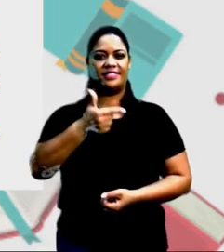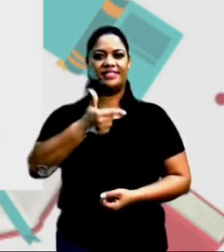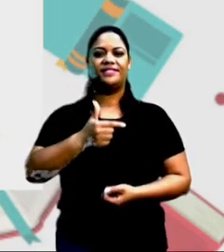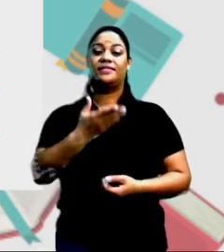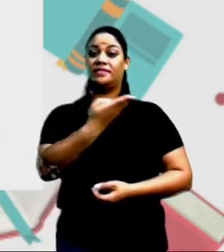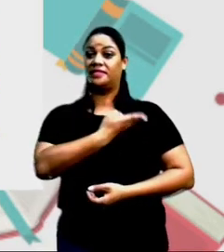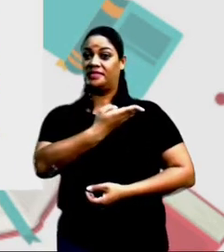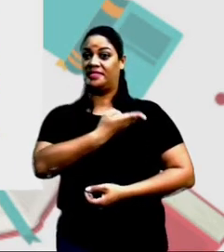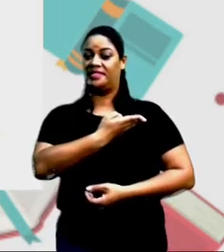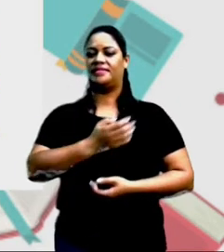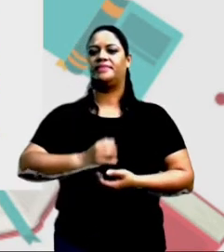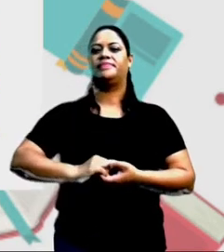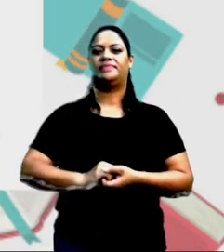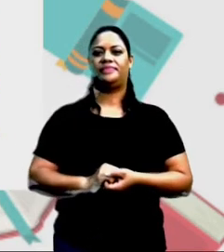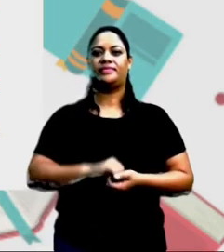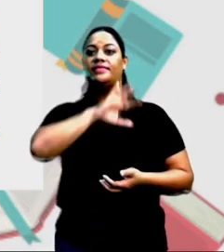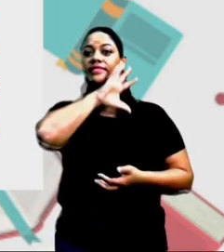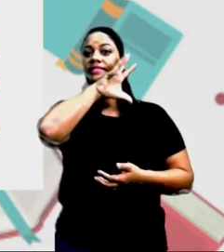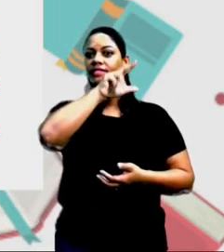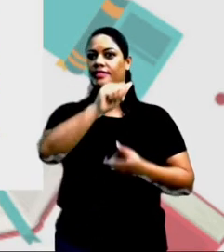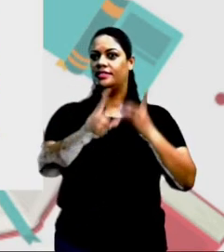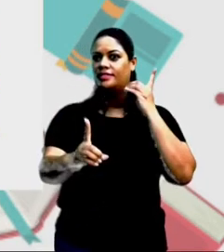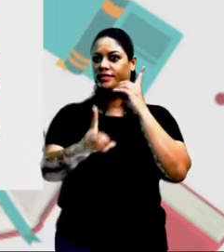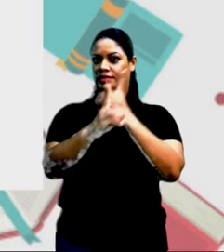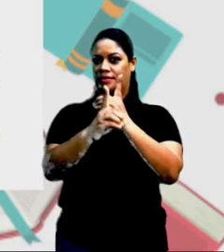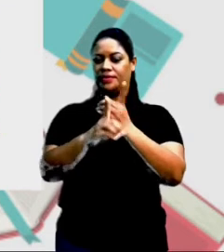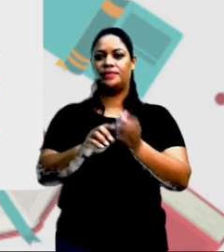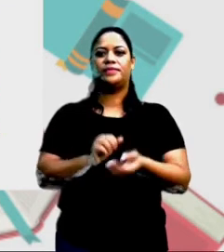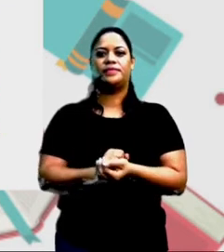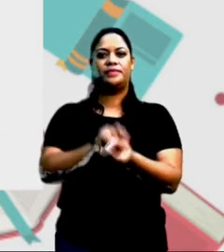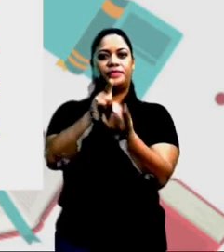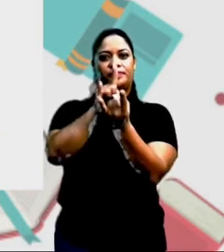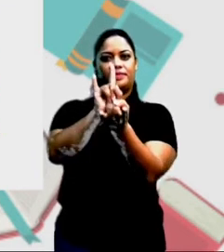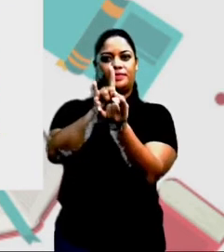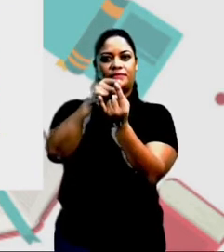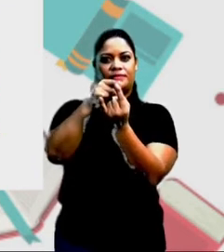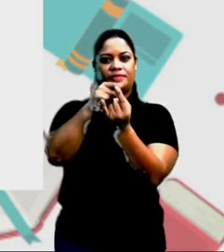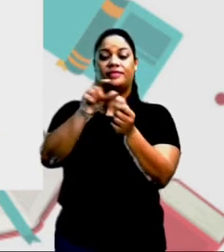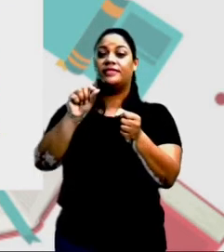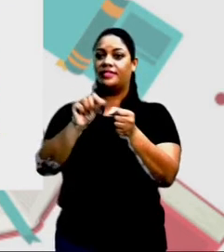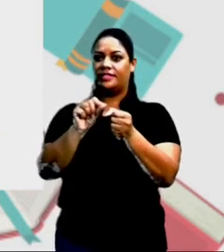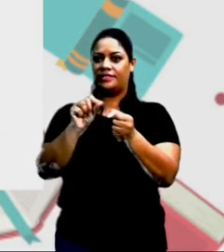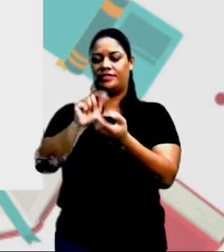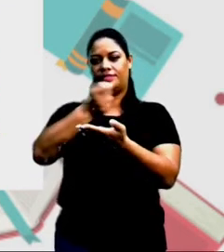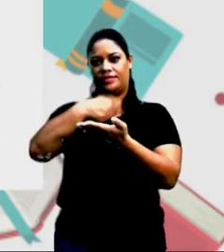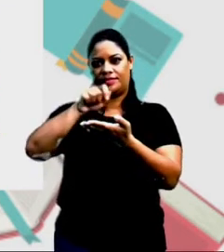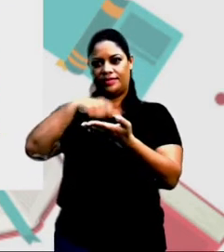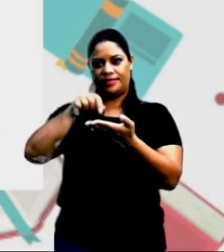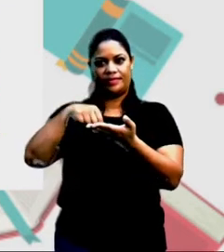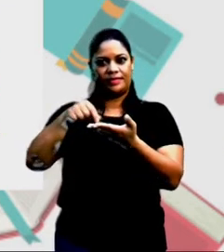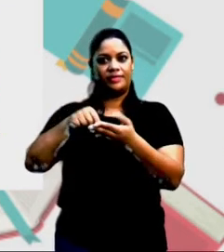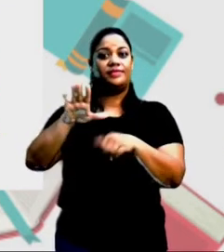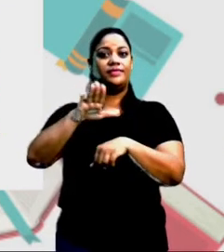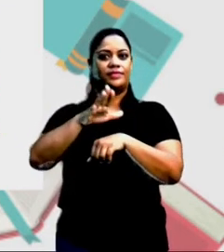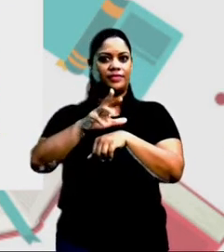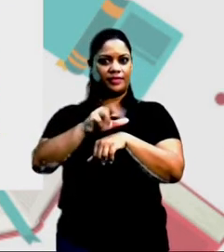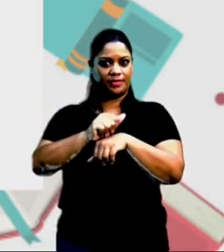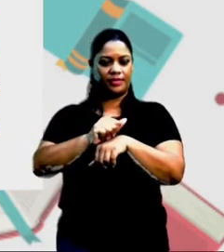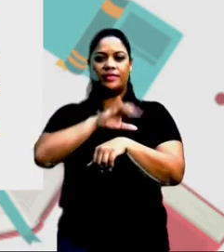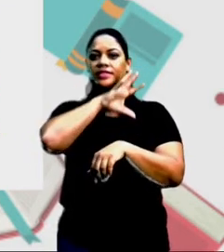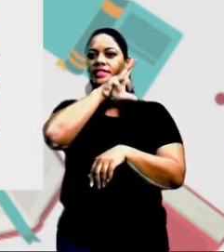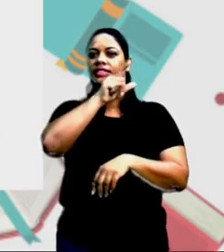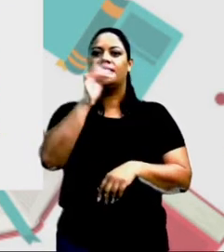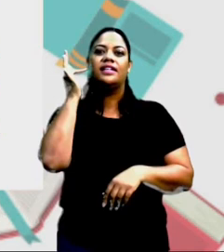O segundo amigo que o leão encontrou foi o hipopótamo, que fez um bilhete chamando a leoa